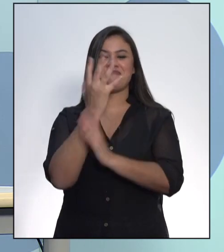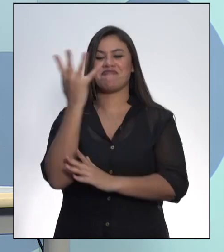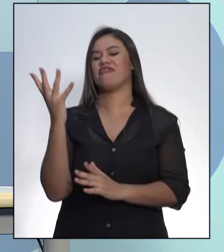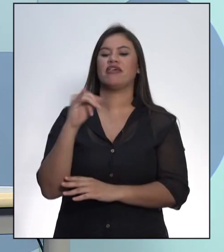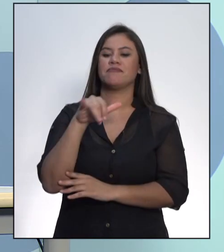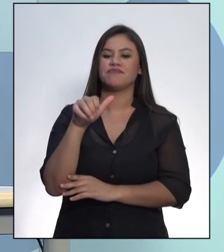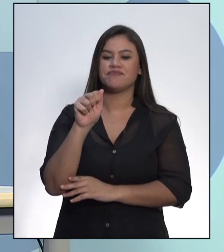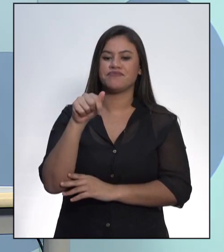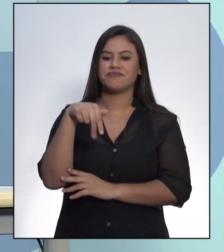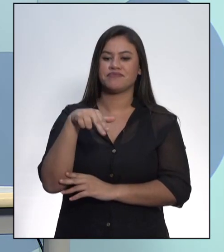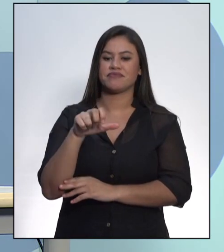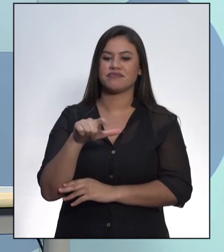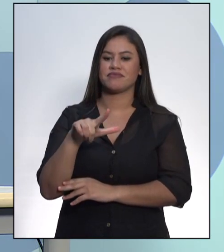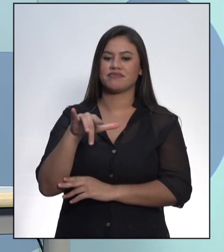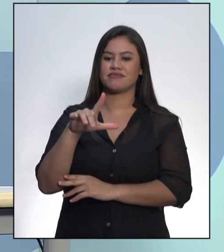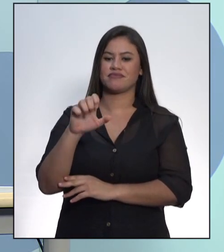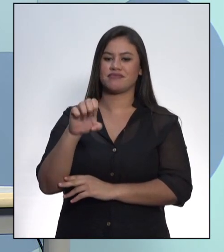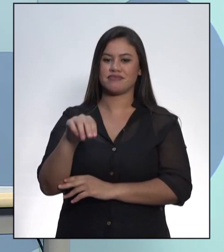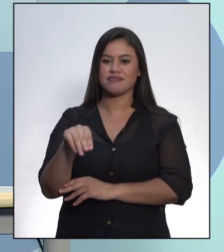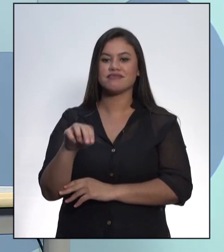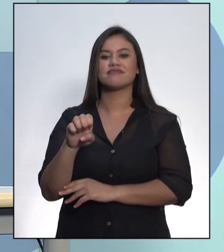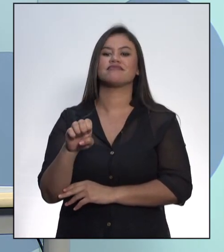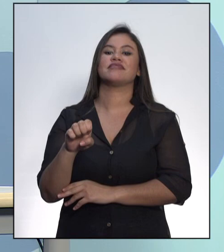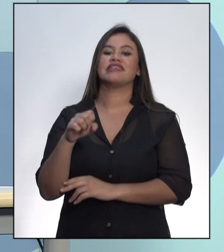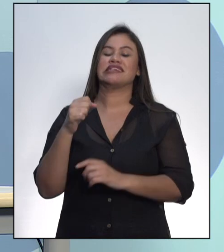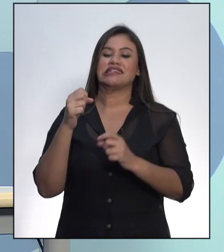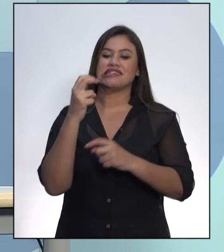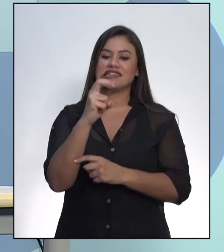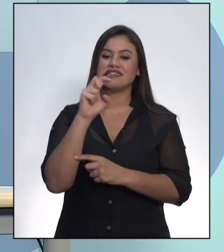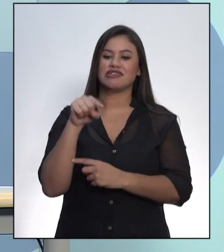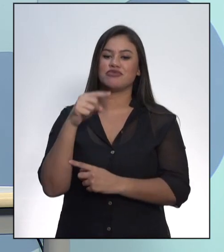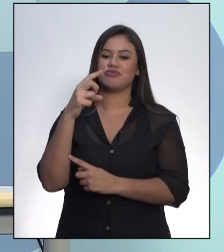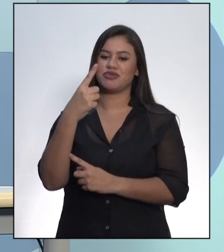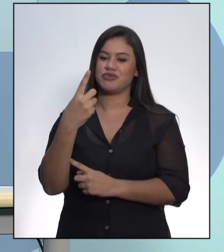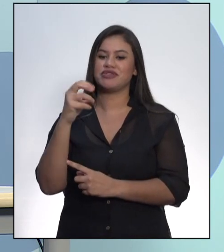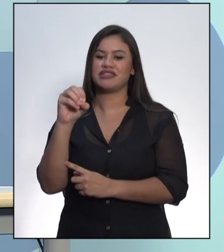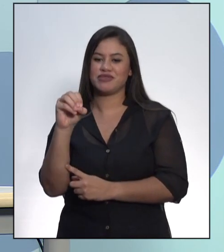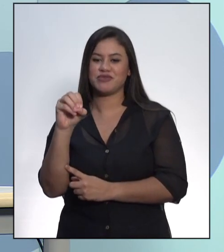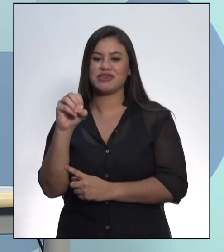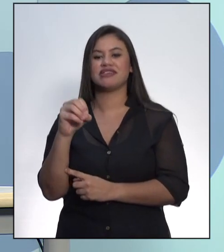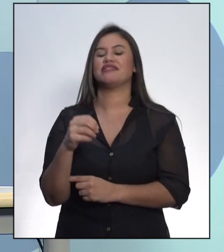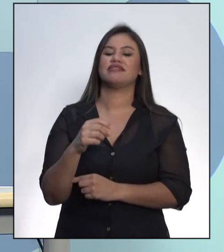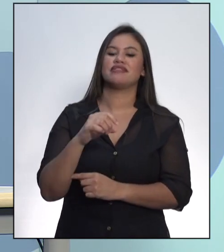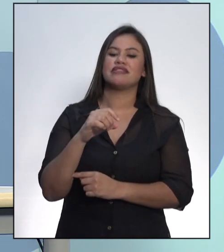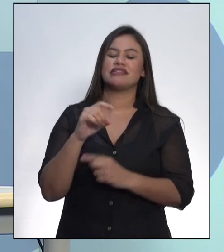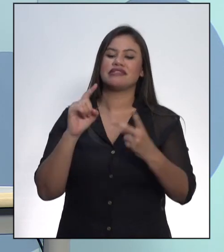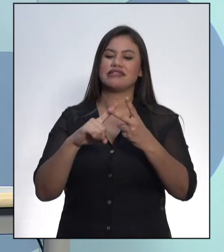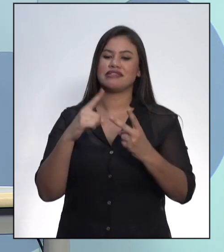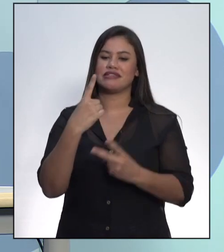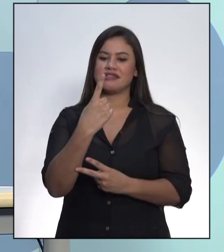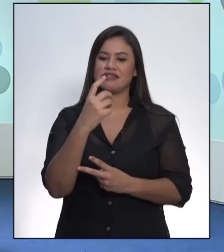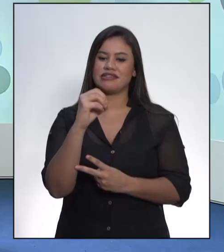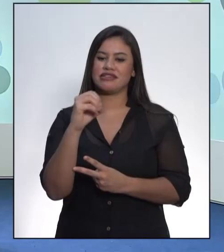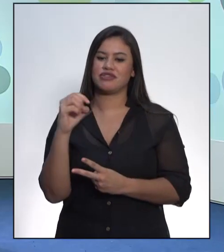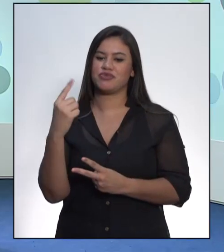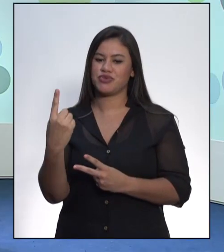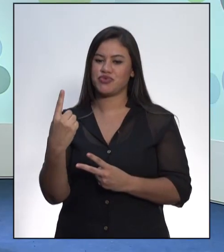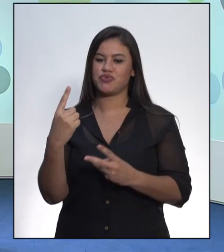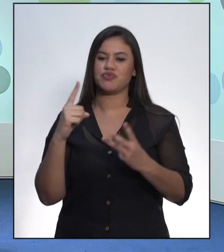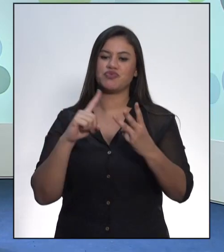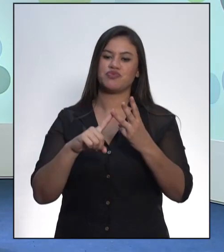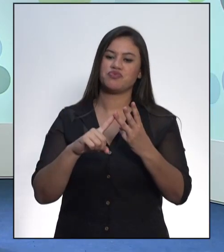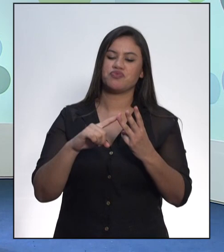Jaqueline, 5.050. Boa. Ó, a Carolina, 101. Giovana, 101. Estou gostando do 101,